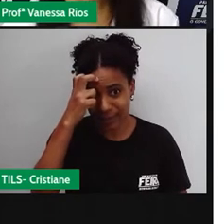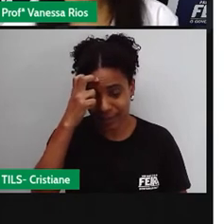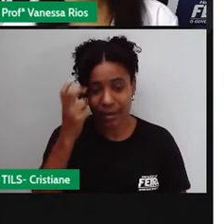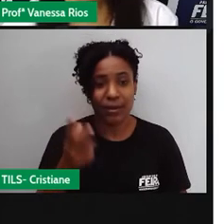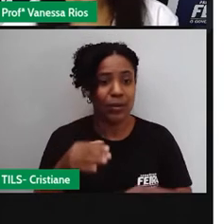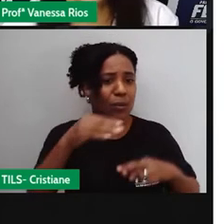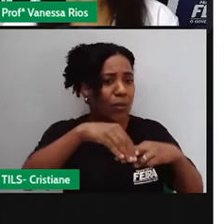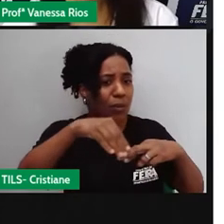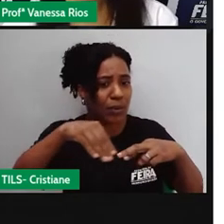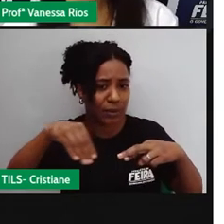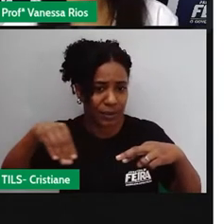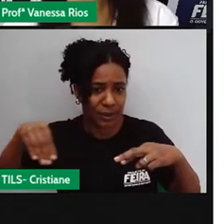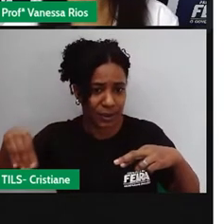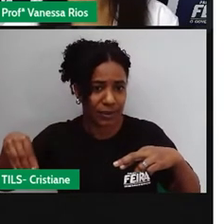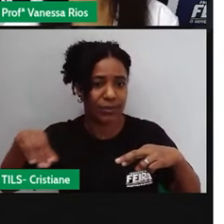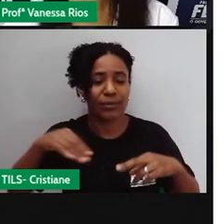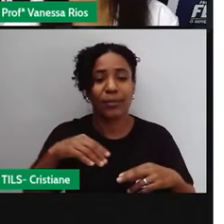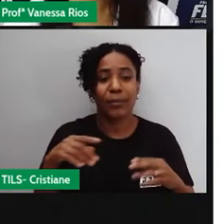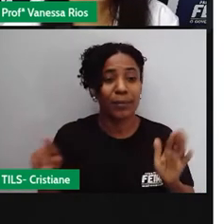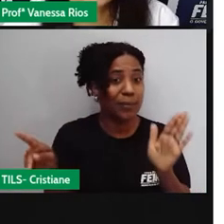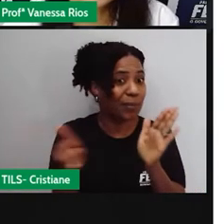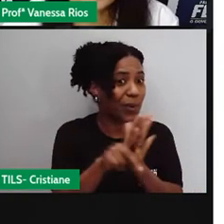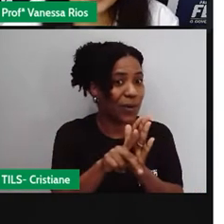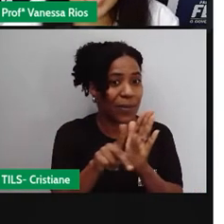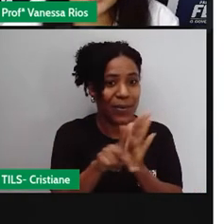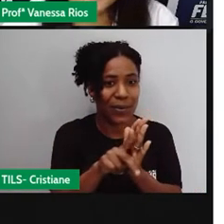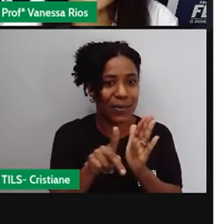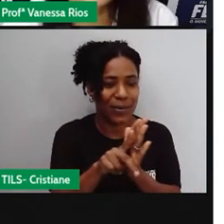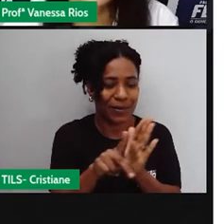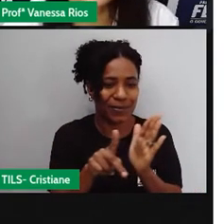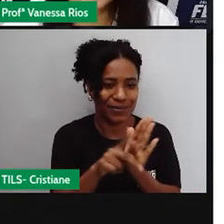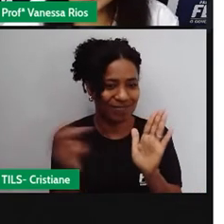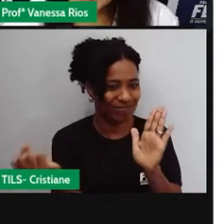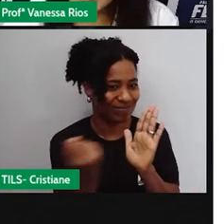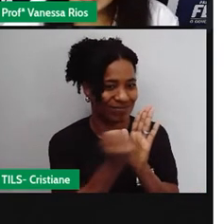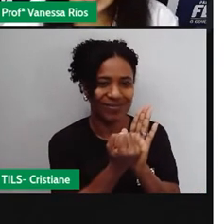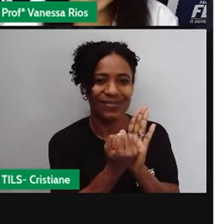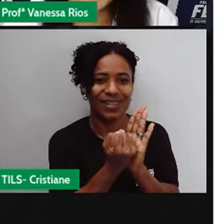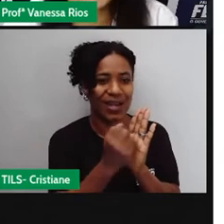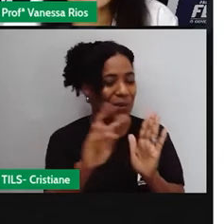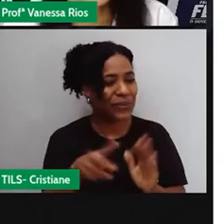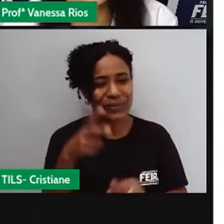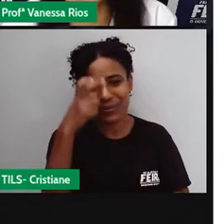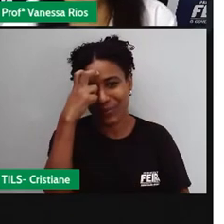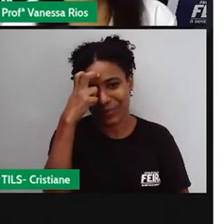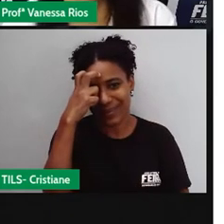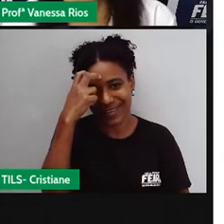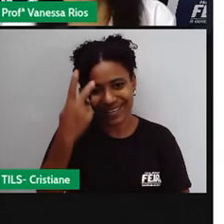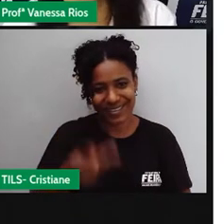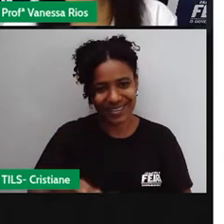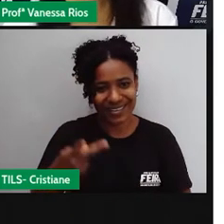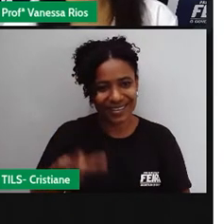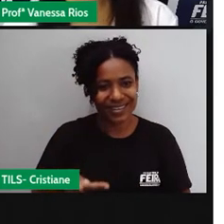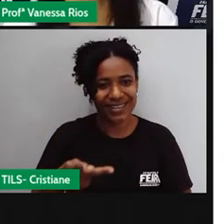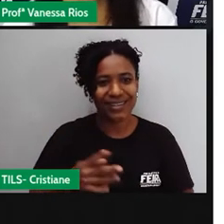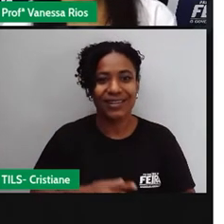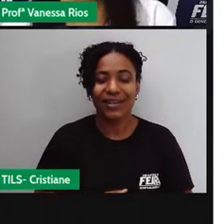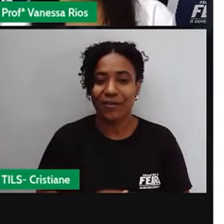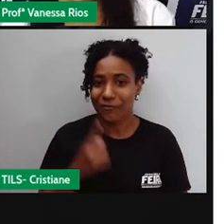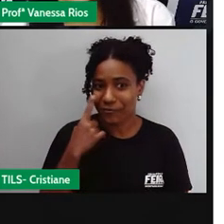cordel é considerado aí um patrimônio cultural. E a Pró colocou agora a imagem aí de